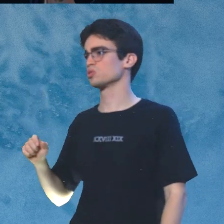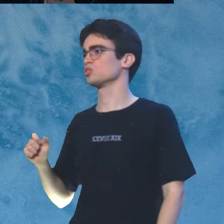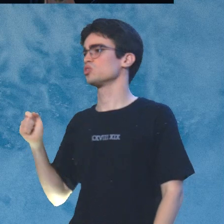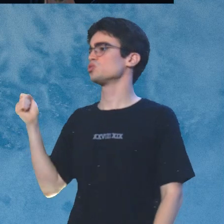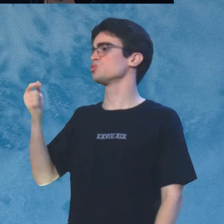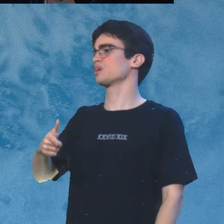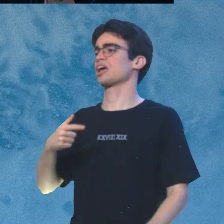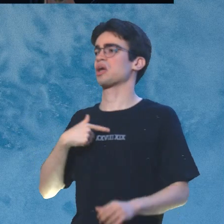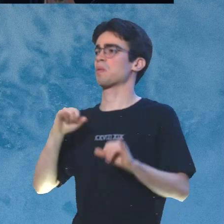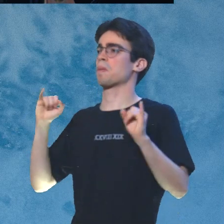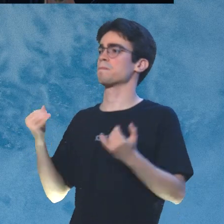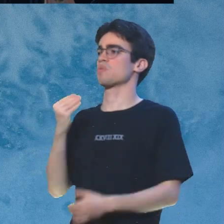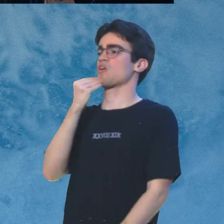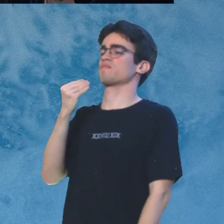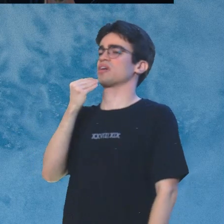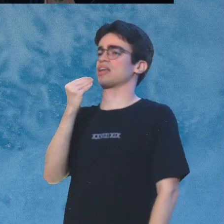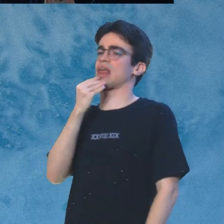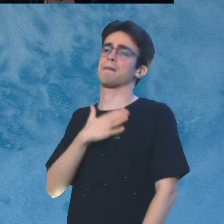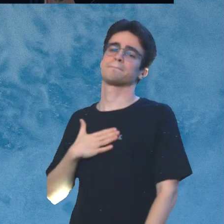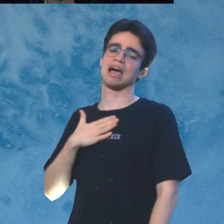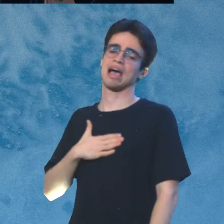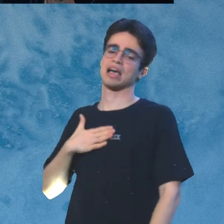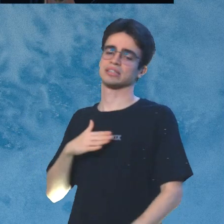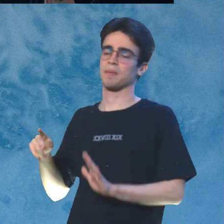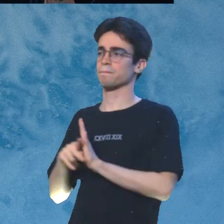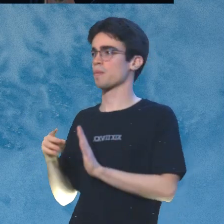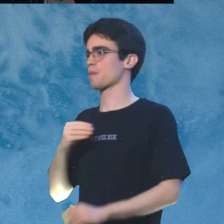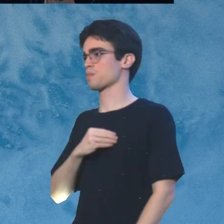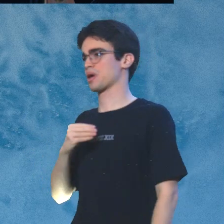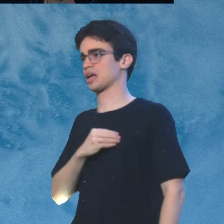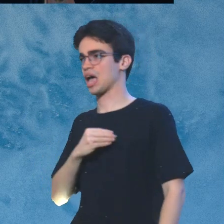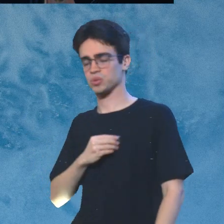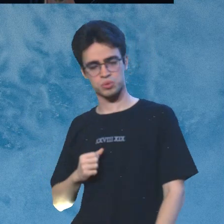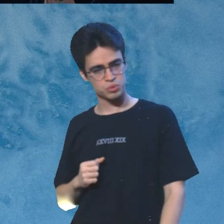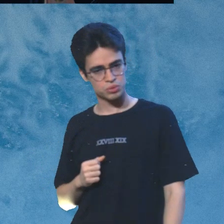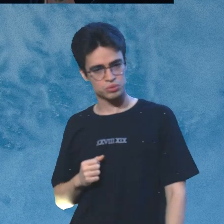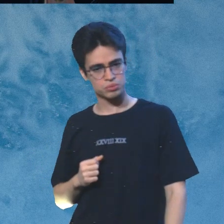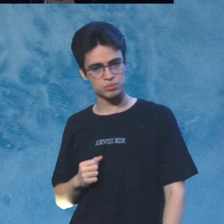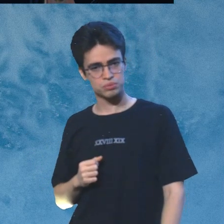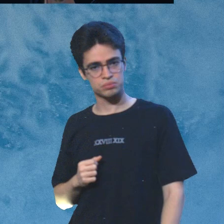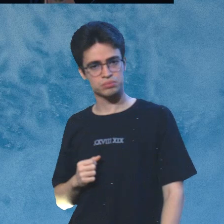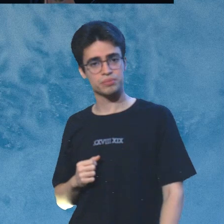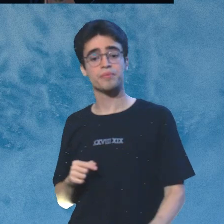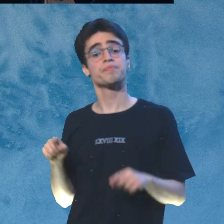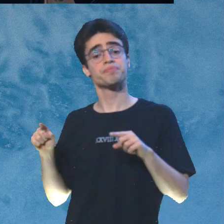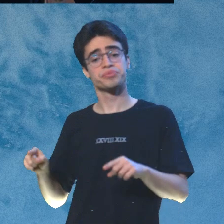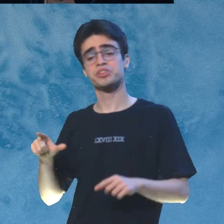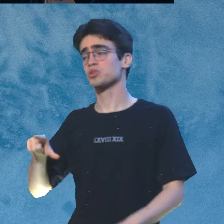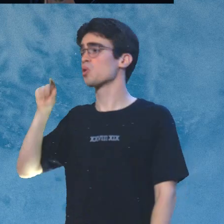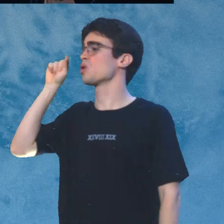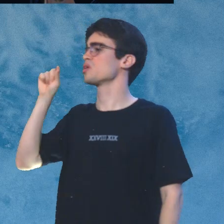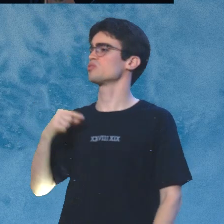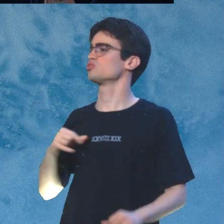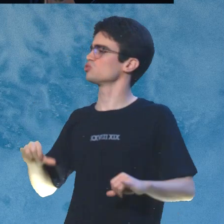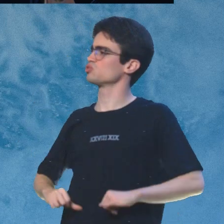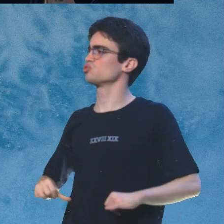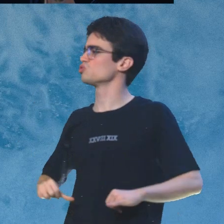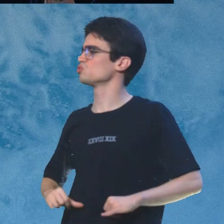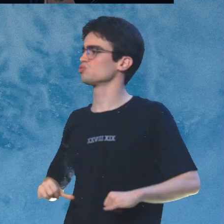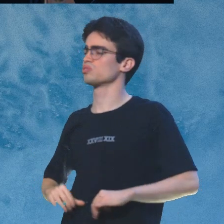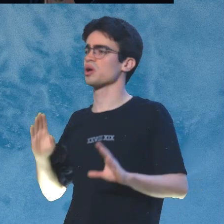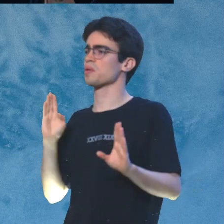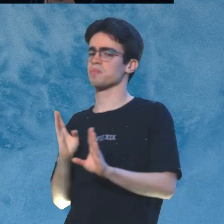os prazeres transitórios do pecado. Considerou melhor sofrer por causa do